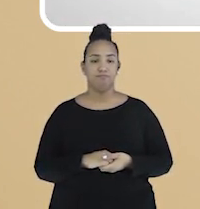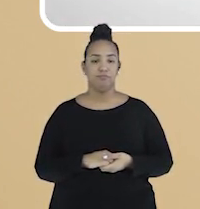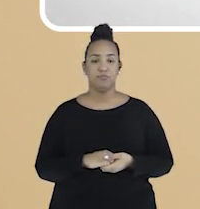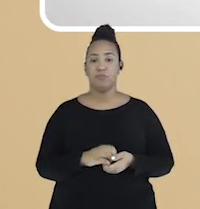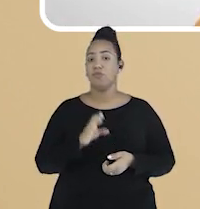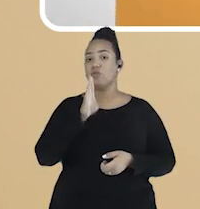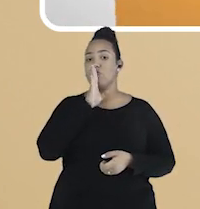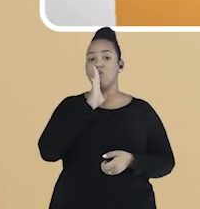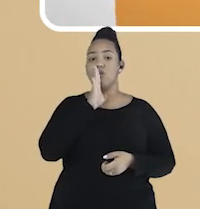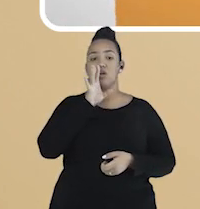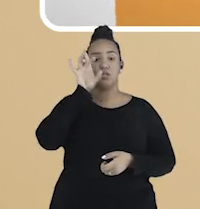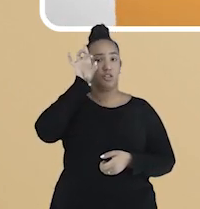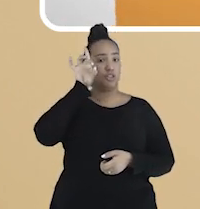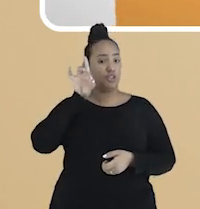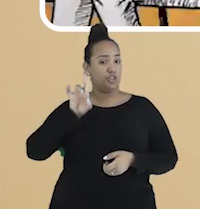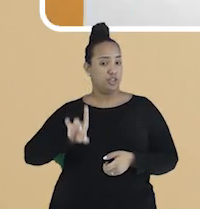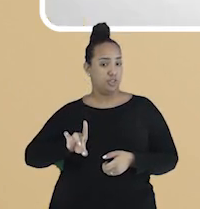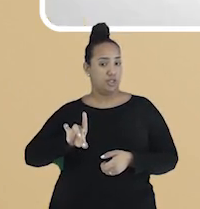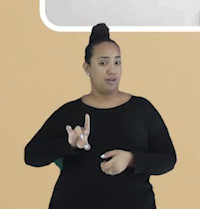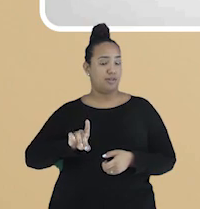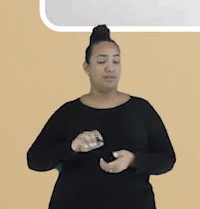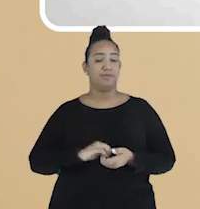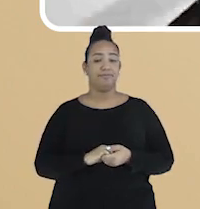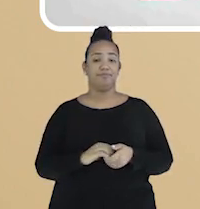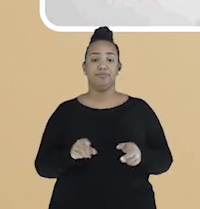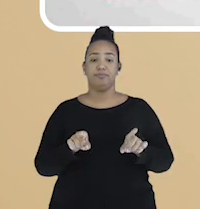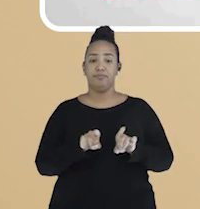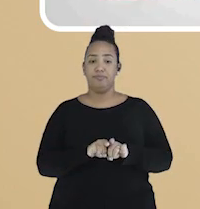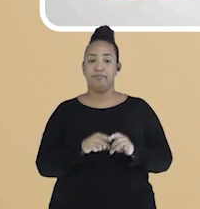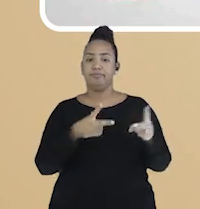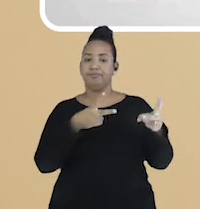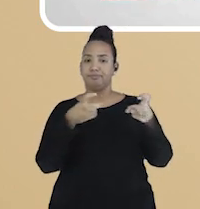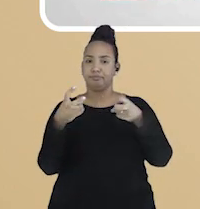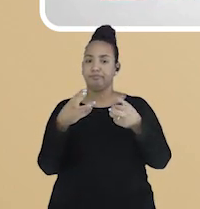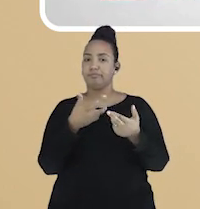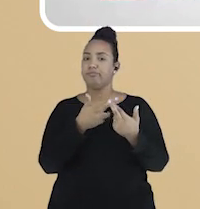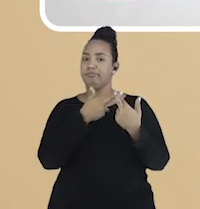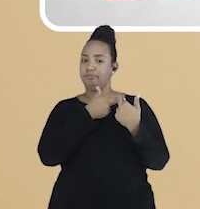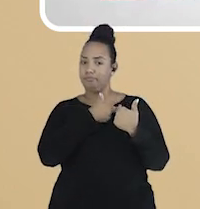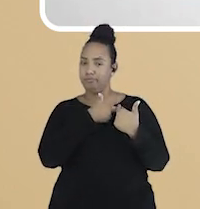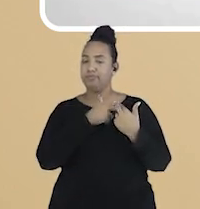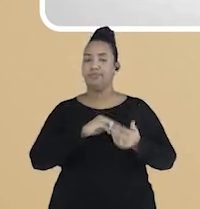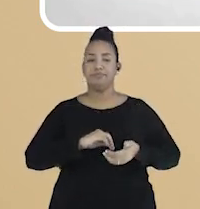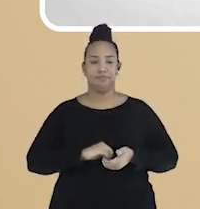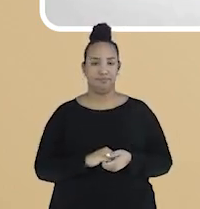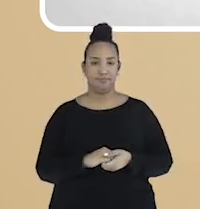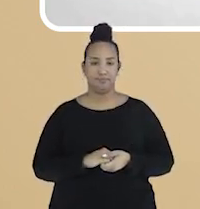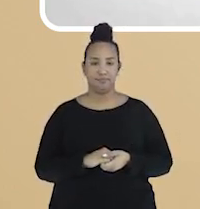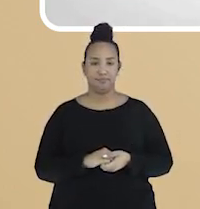Quando conhecem os seus direitos e reconhecem as suas responsabilidades.